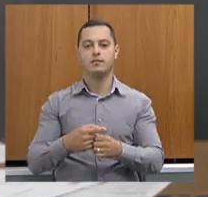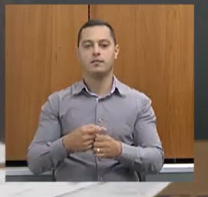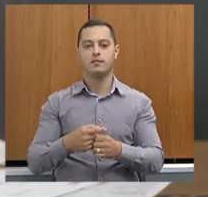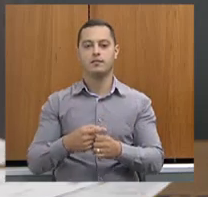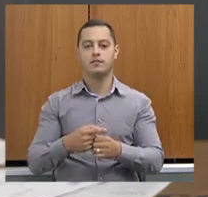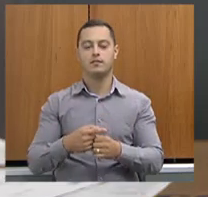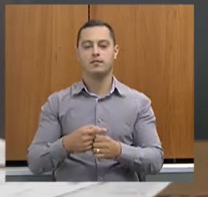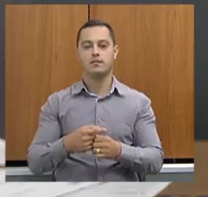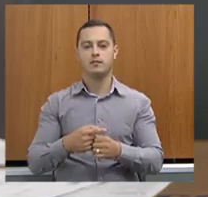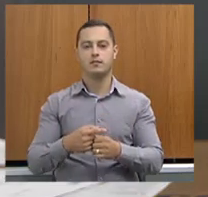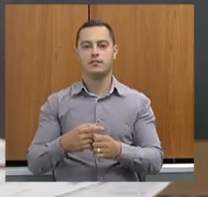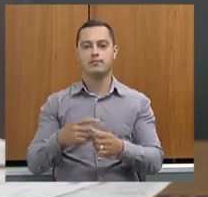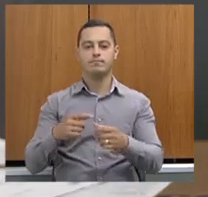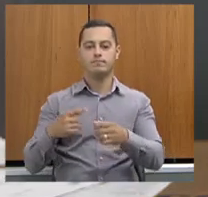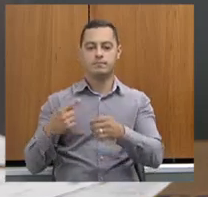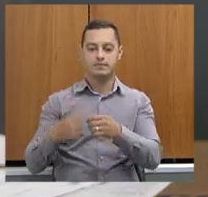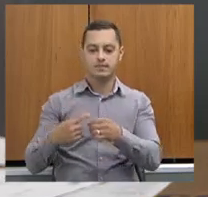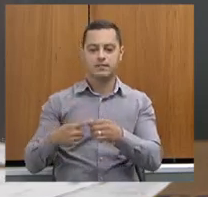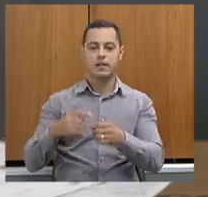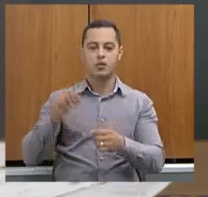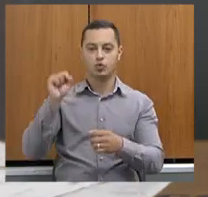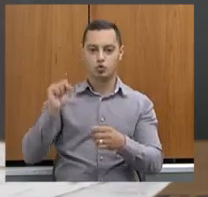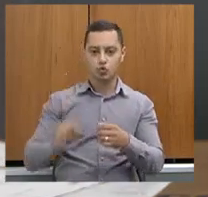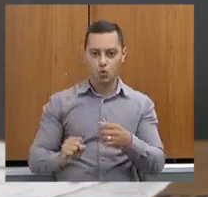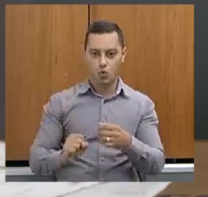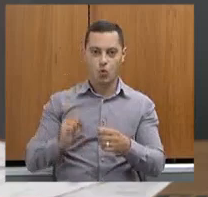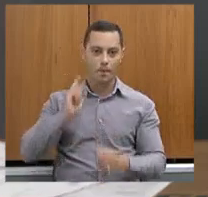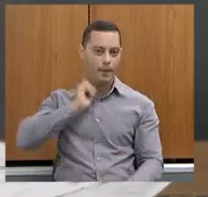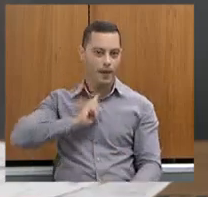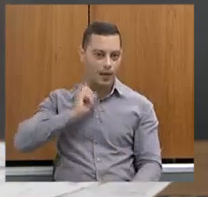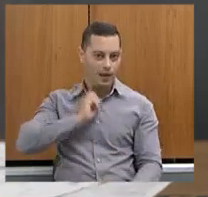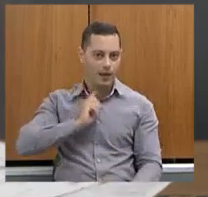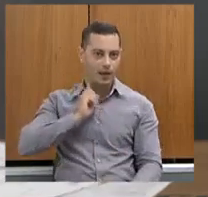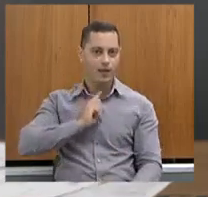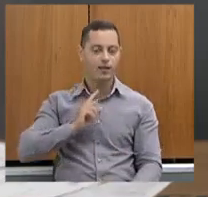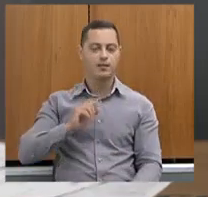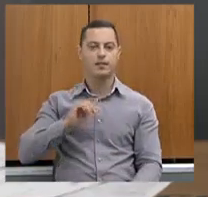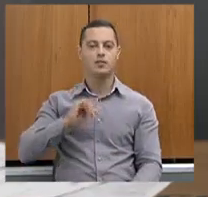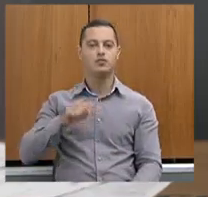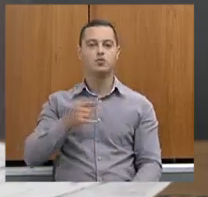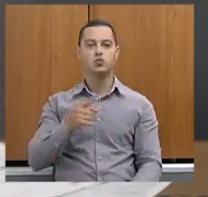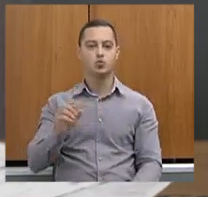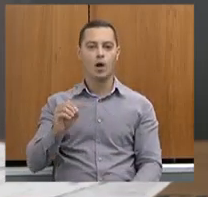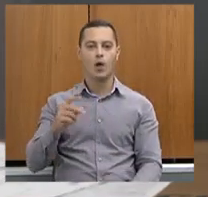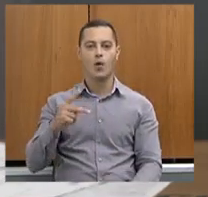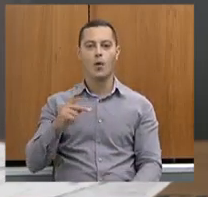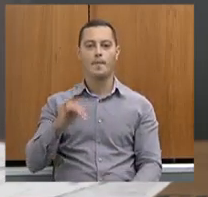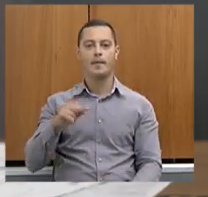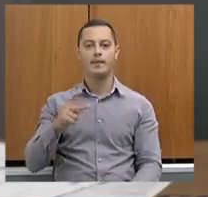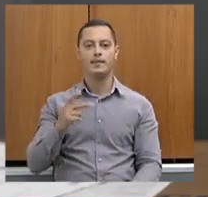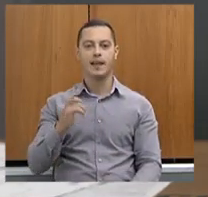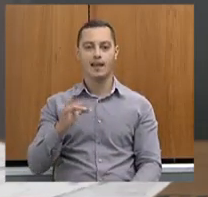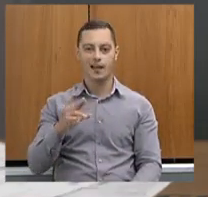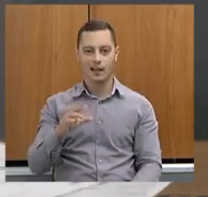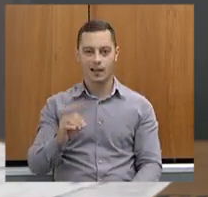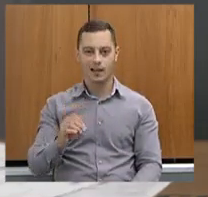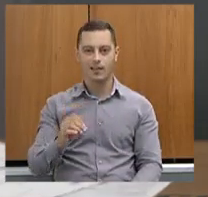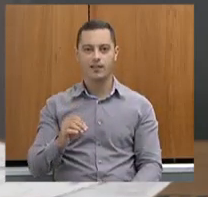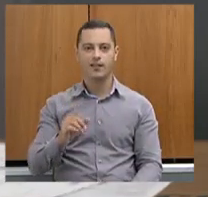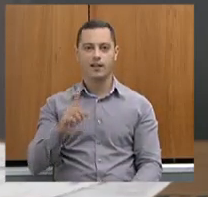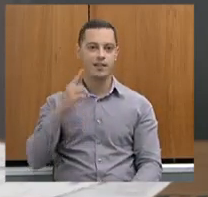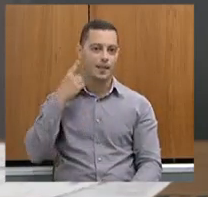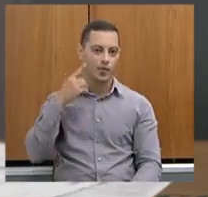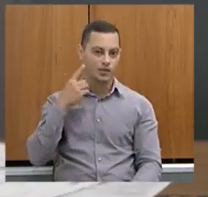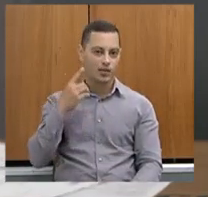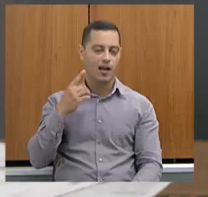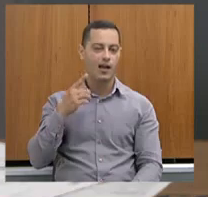de Minas mas também Andradas no sul de Minas em João Pinheiro que o deputado sargento Rodrigues também